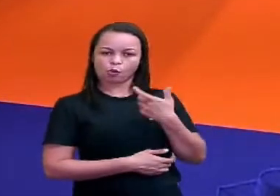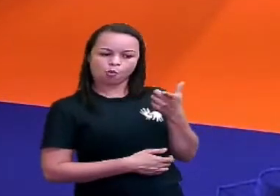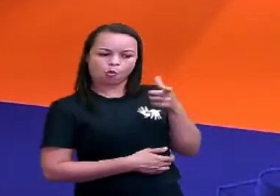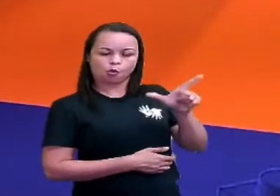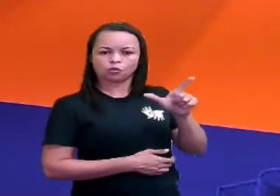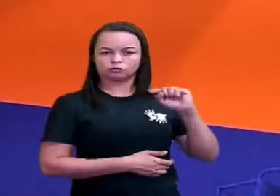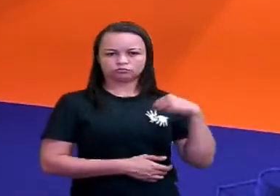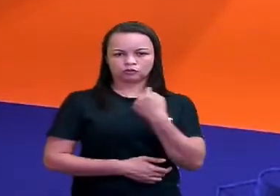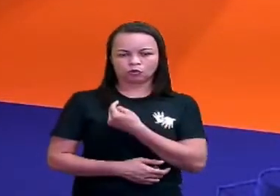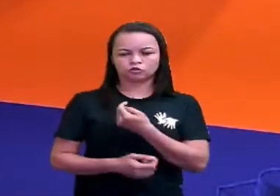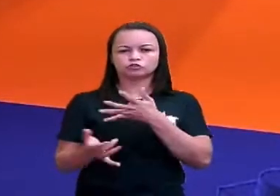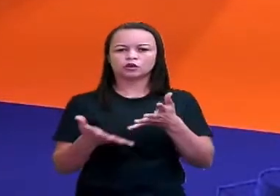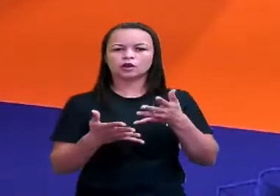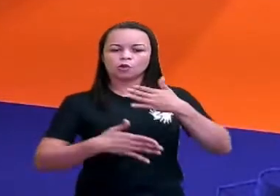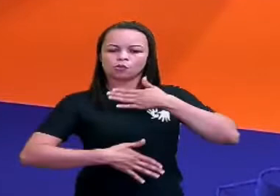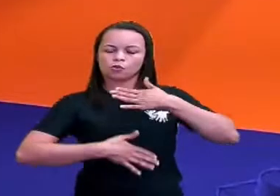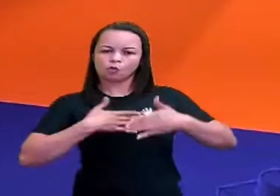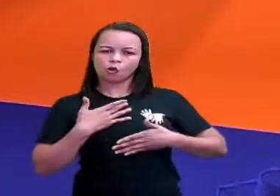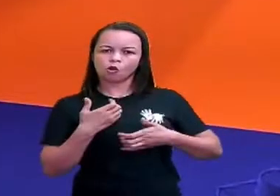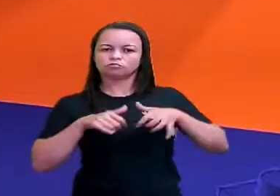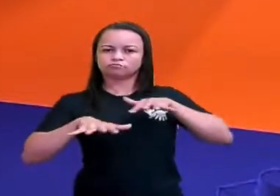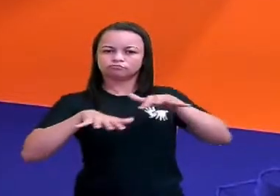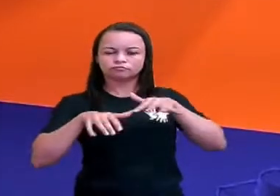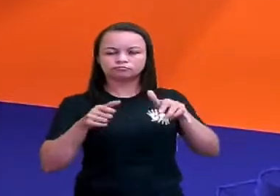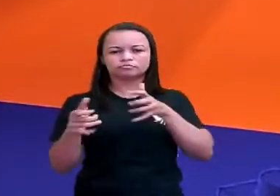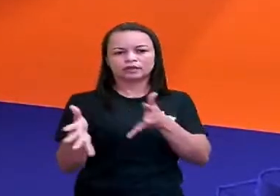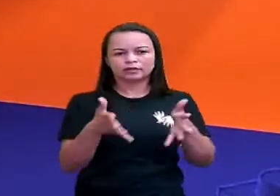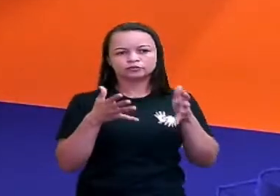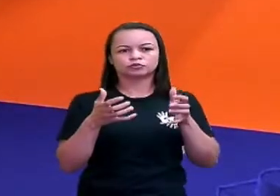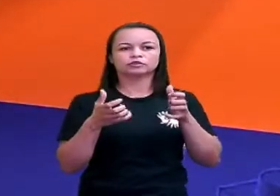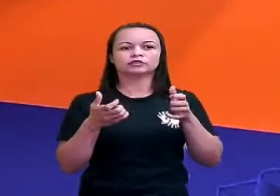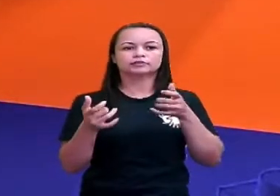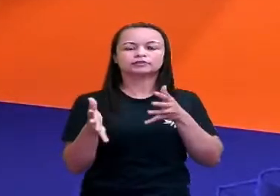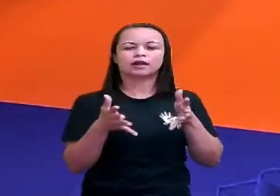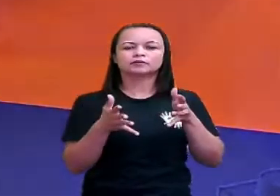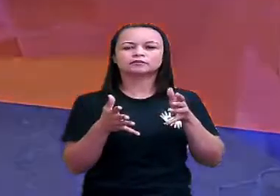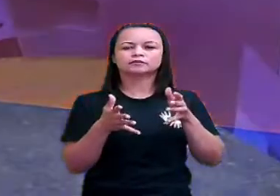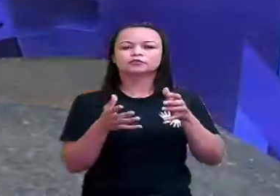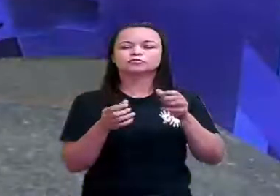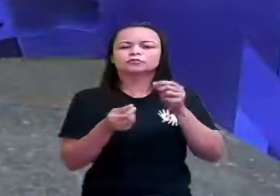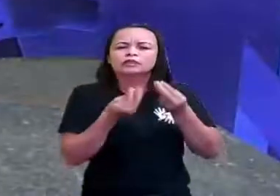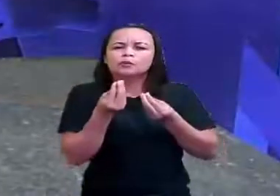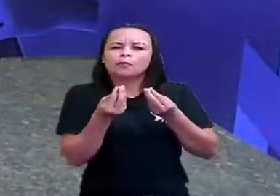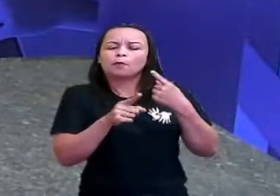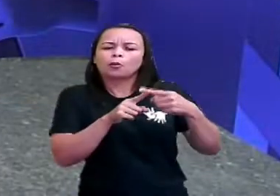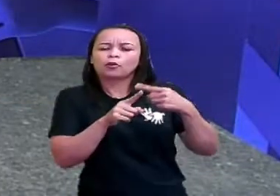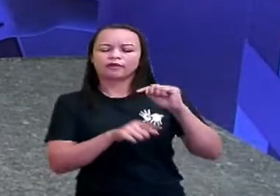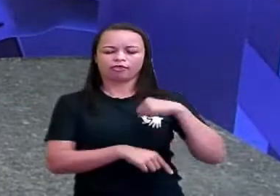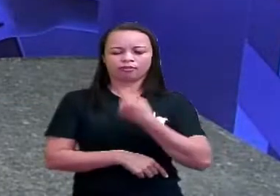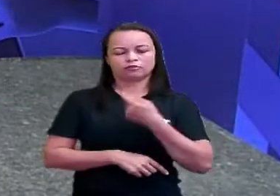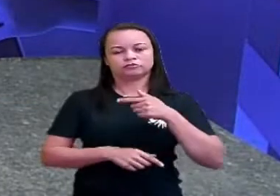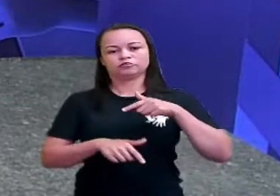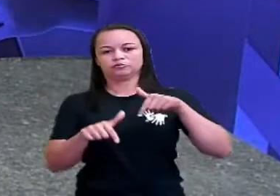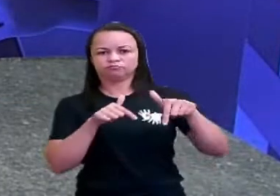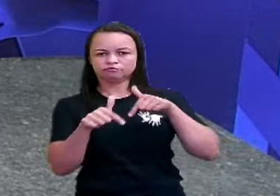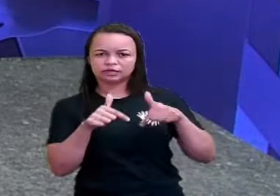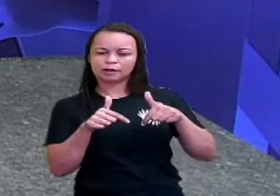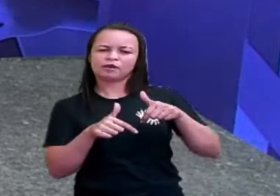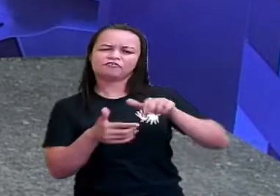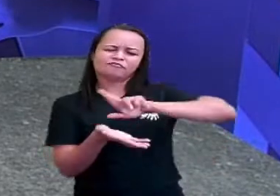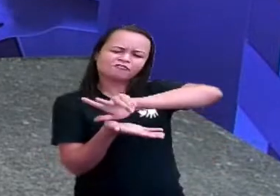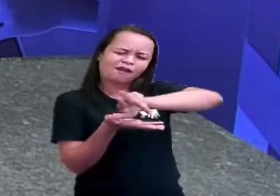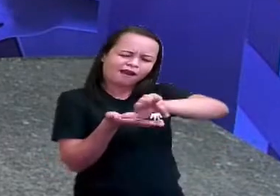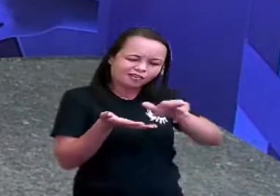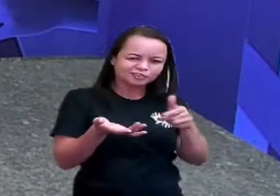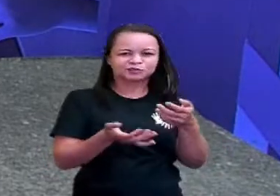e movimentos e traços, sons, cores e formas. Sabe por quê? Porque a gente vai trabalhar muita coisa legal. E outra,